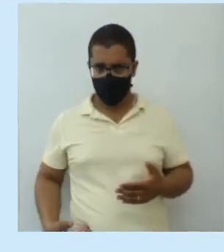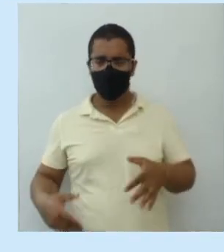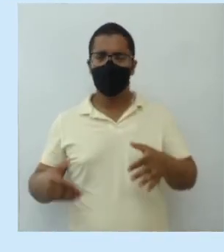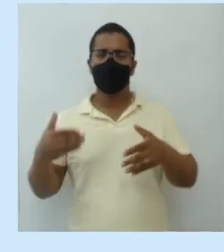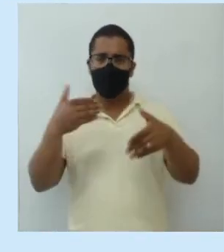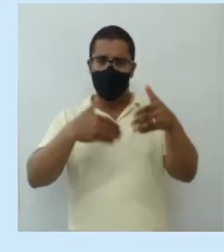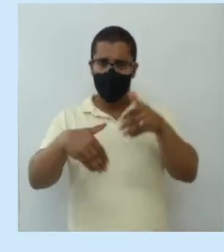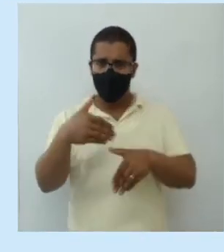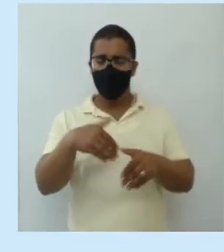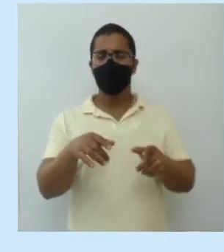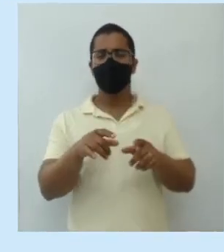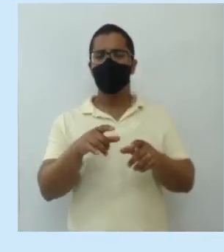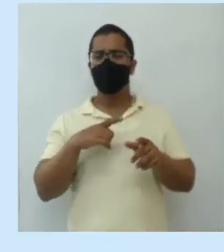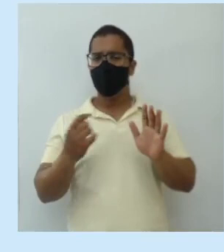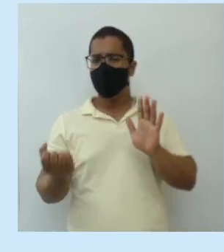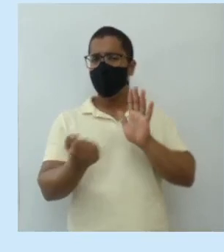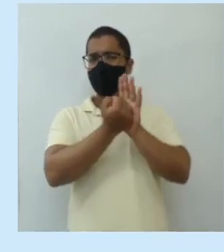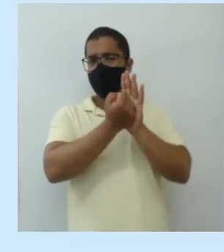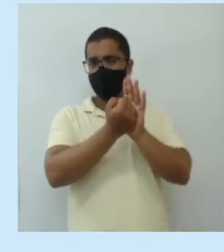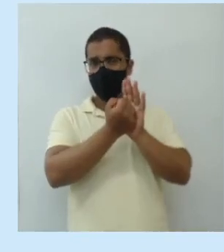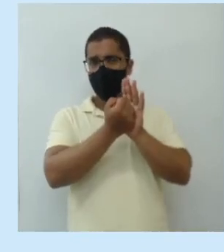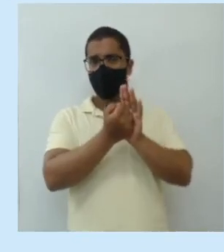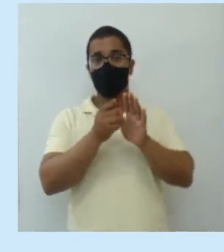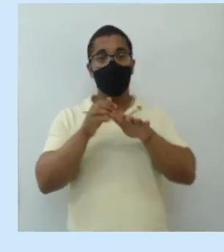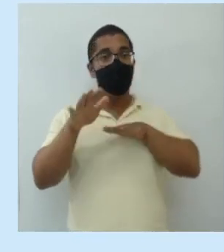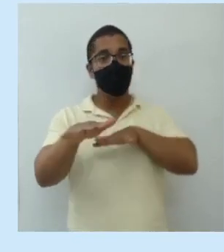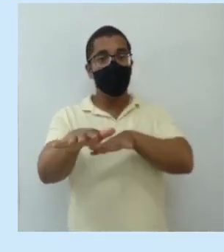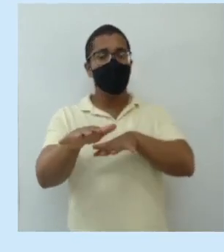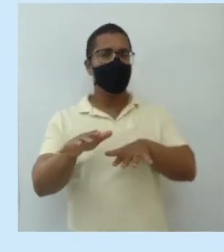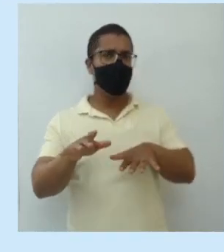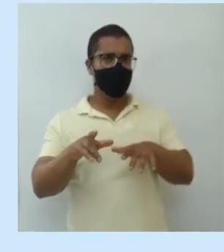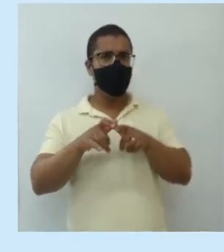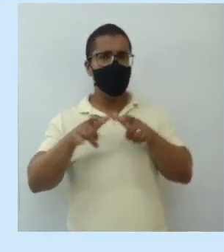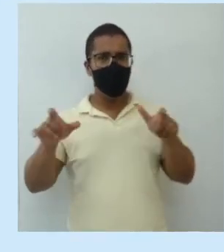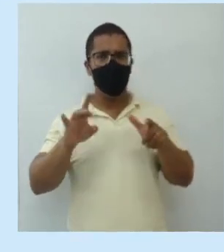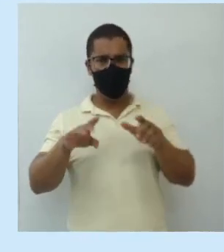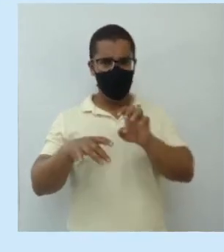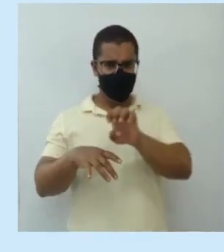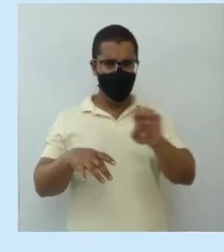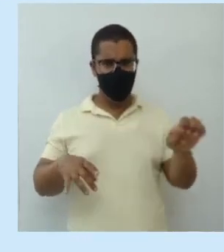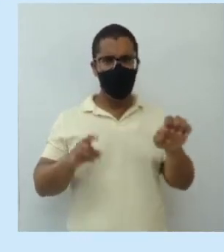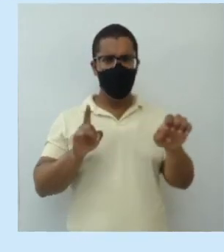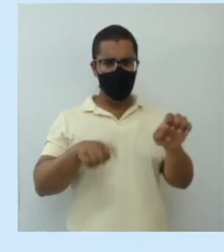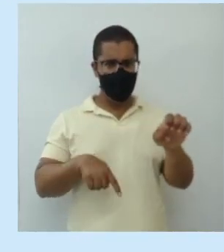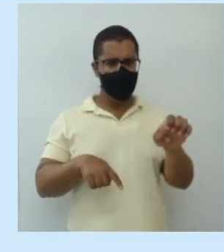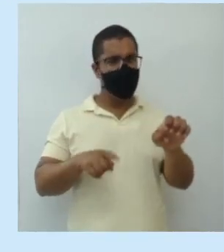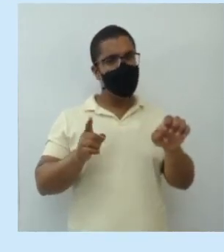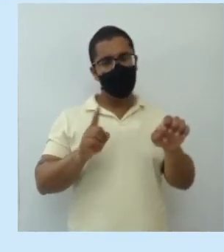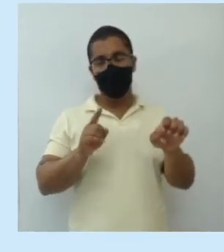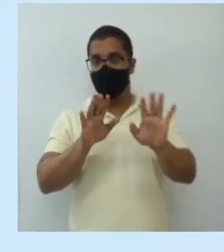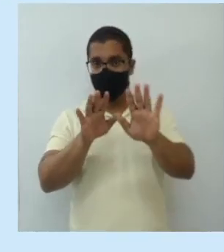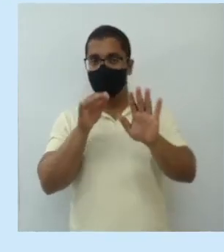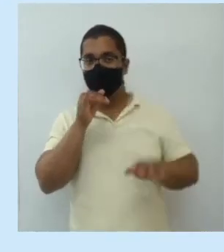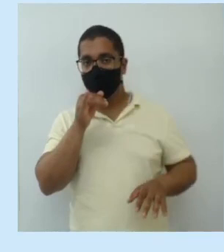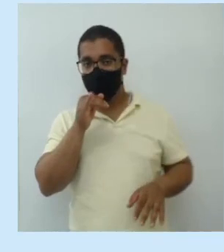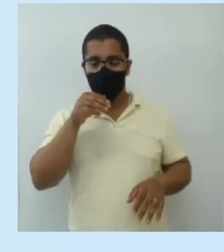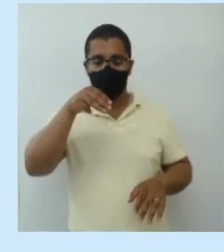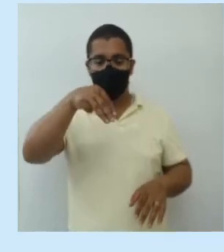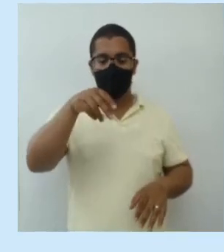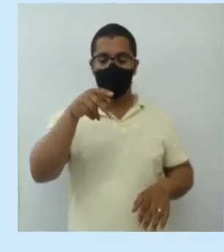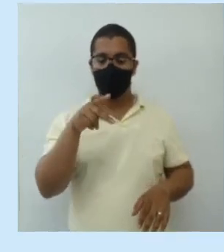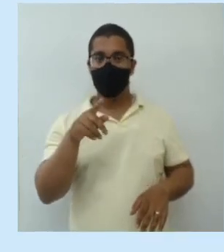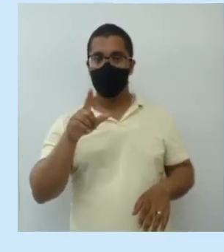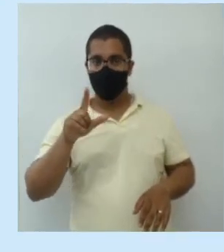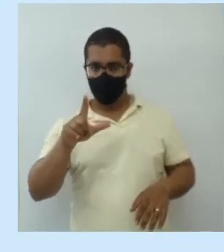marcar esses movimentos, inclusive, né, movimentos que nem sempre são de esquerda, certo? Como é o caso, por exemplo, a MPL,